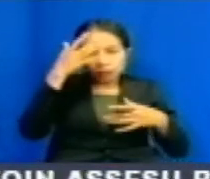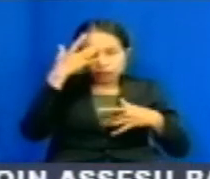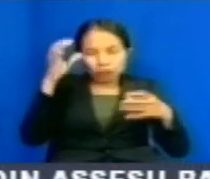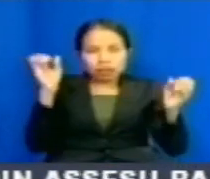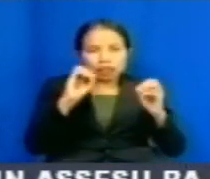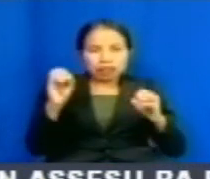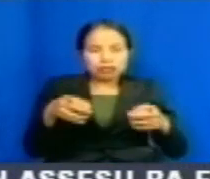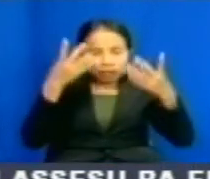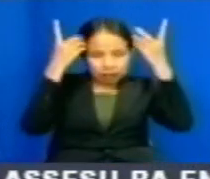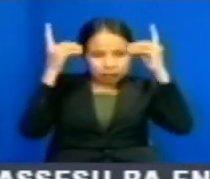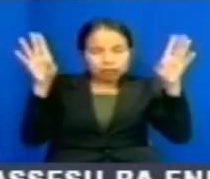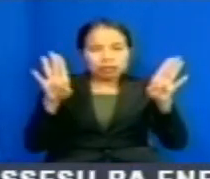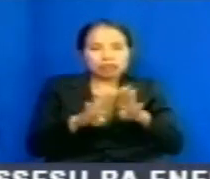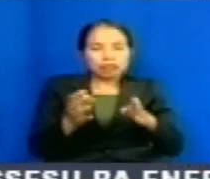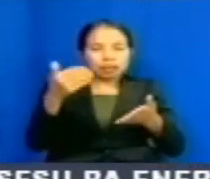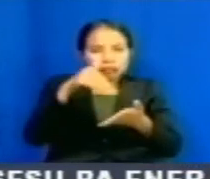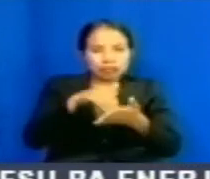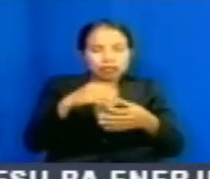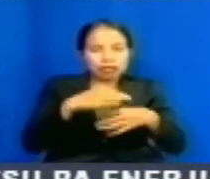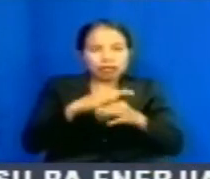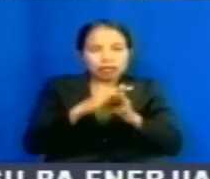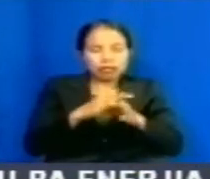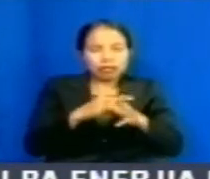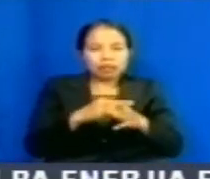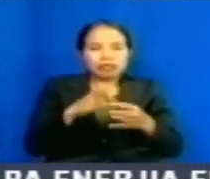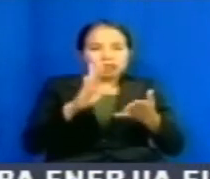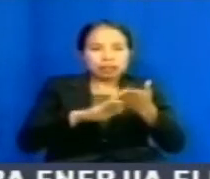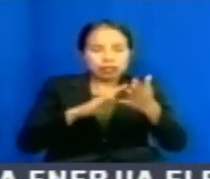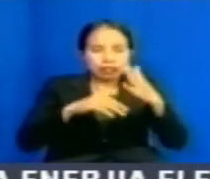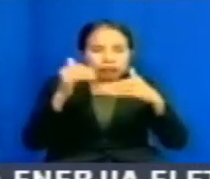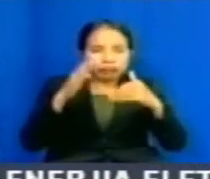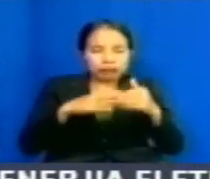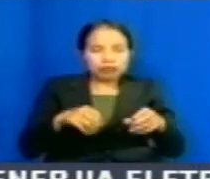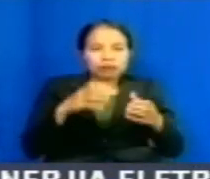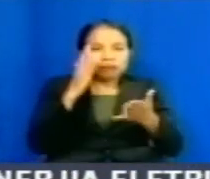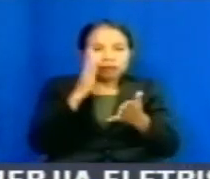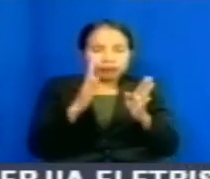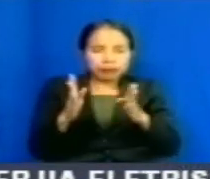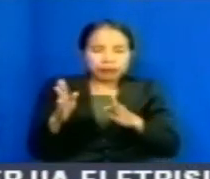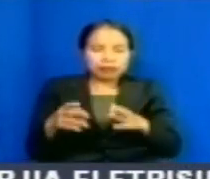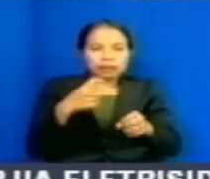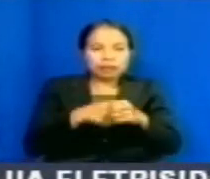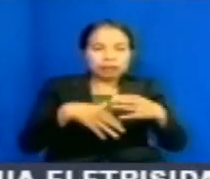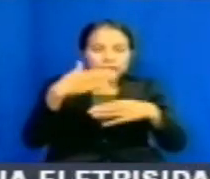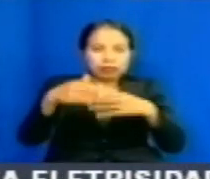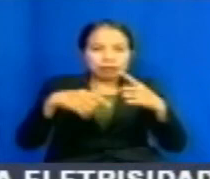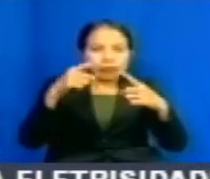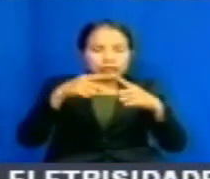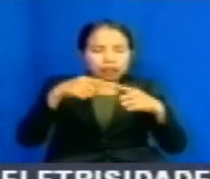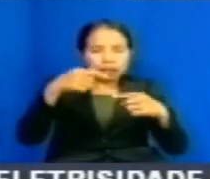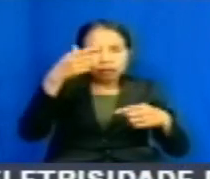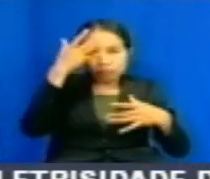nune sira di siri taka hikas, atu hadia nia condição infraestrutura, onde prepara batempo sira tu irmai kuen hira kazu